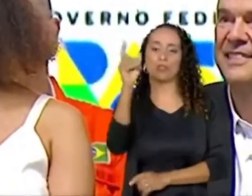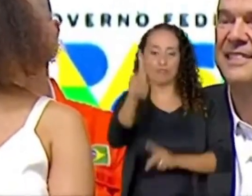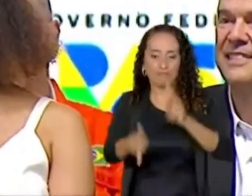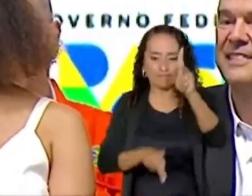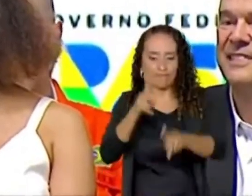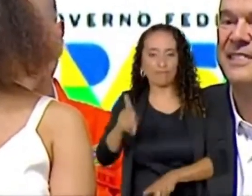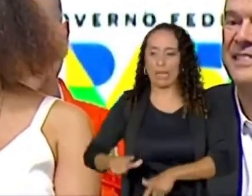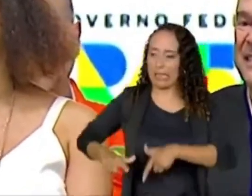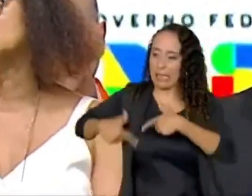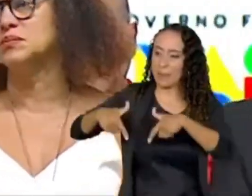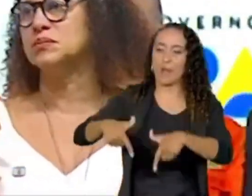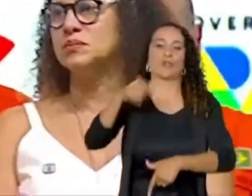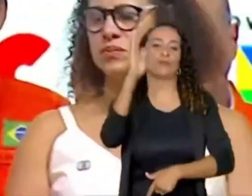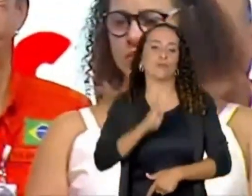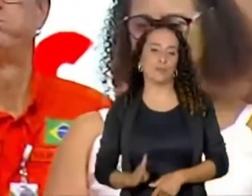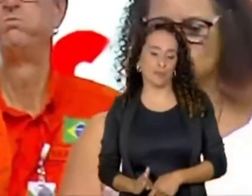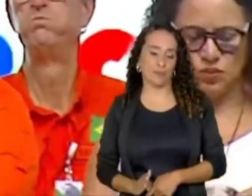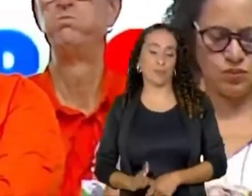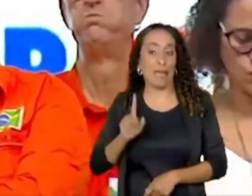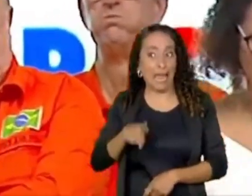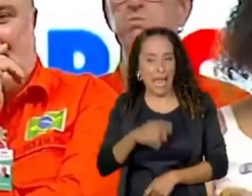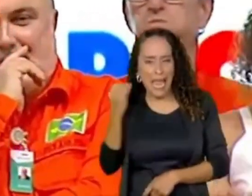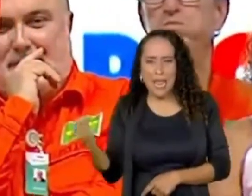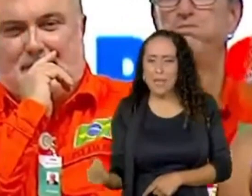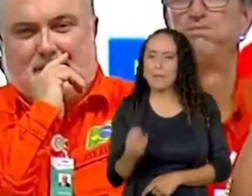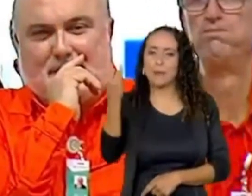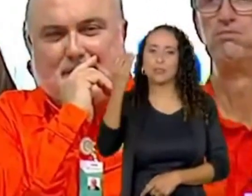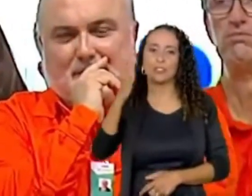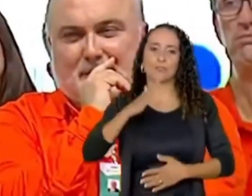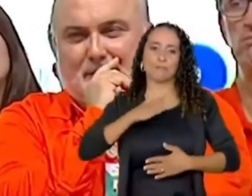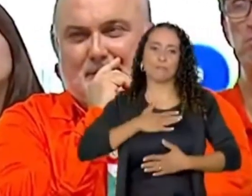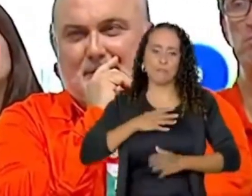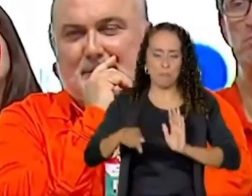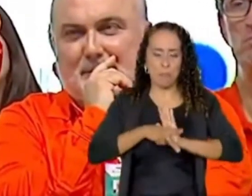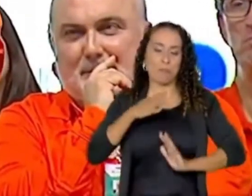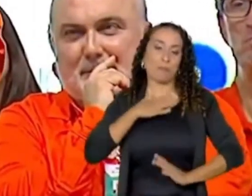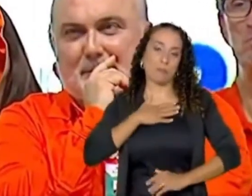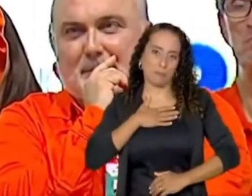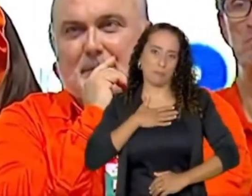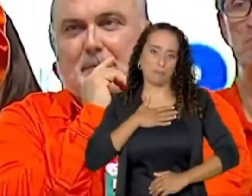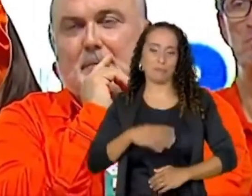trabalhador brasileiro. Ele é muito importante pessoalmente para mim.